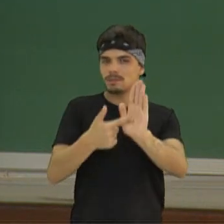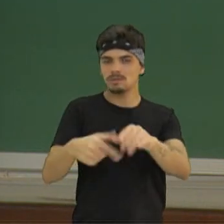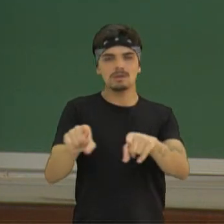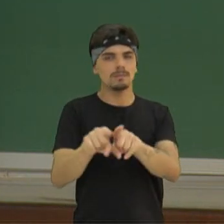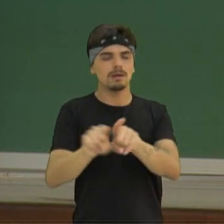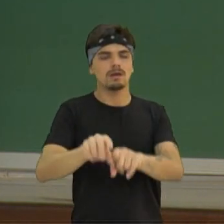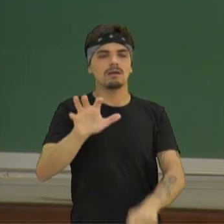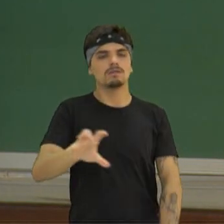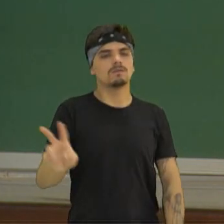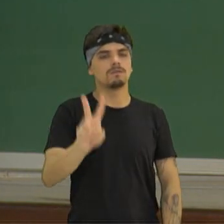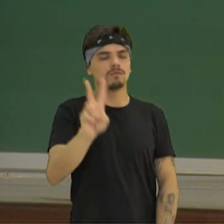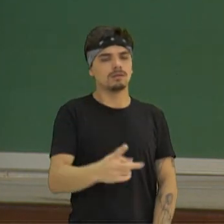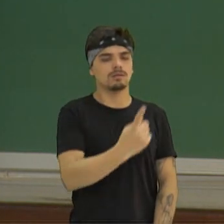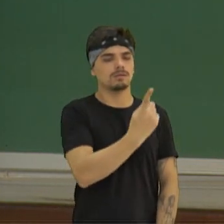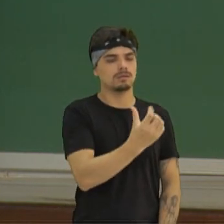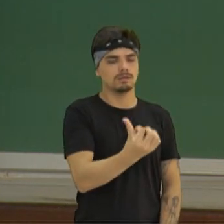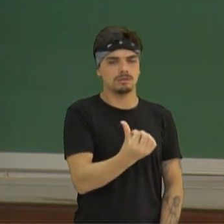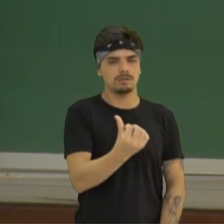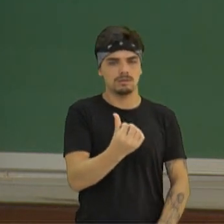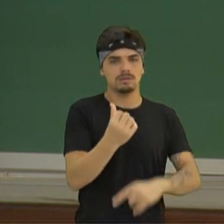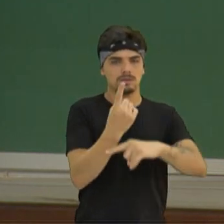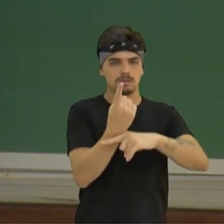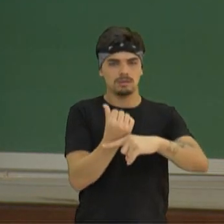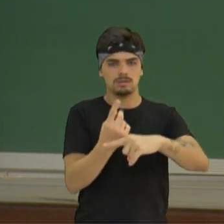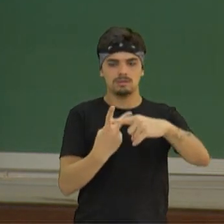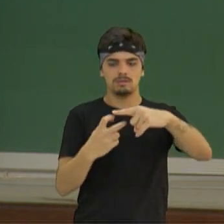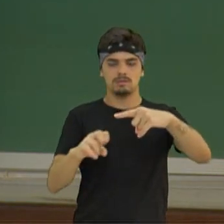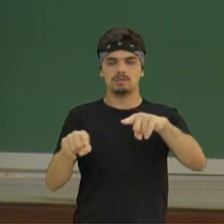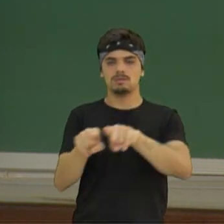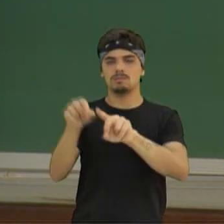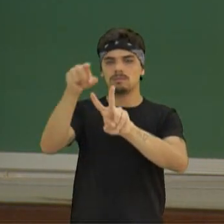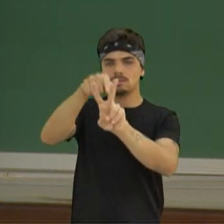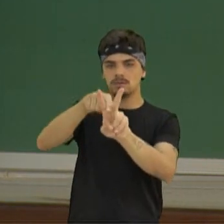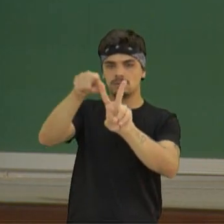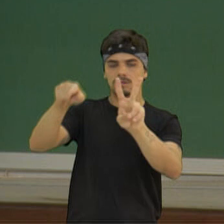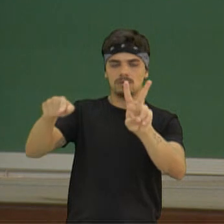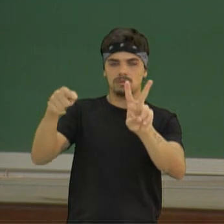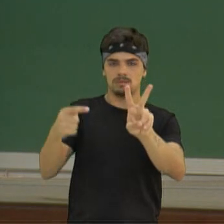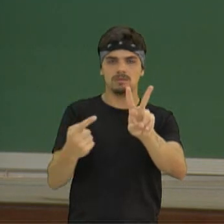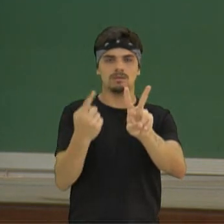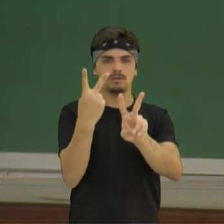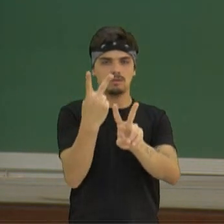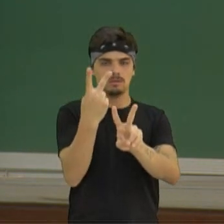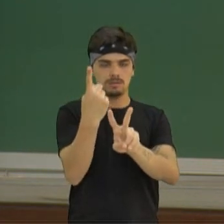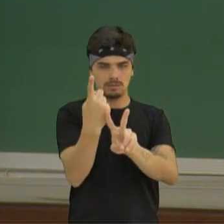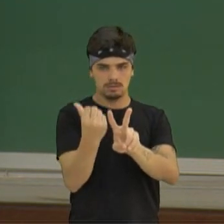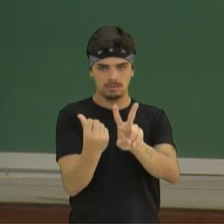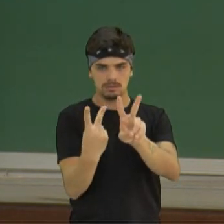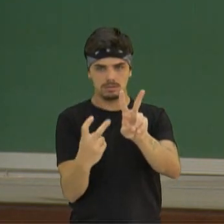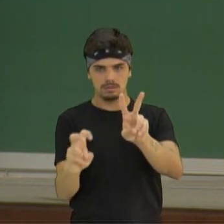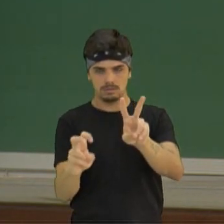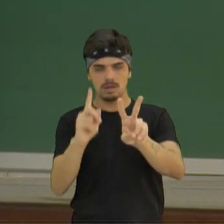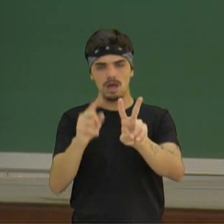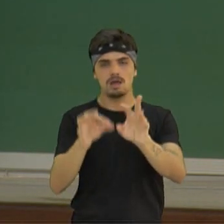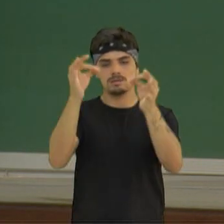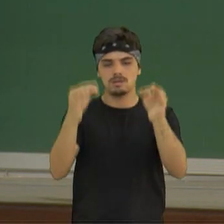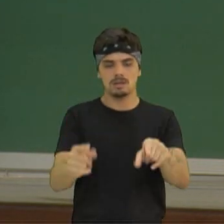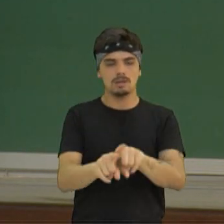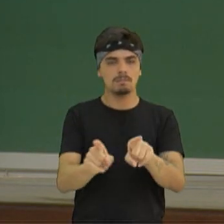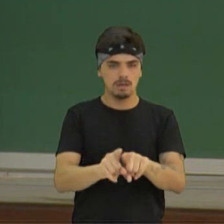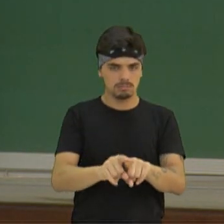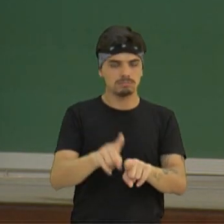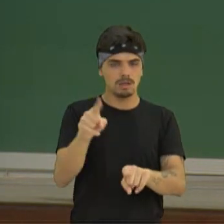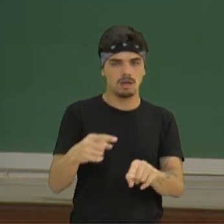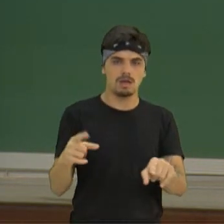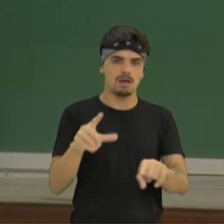gente? 16/25, raiz quadrada de 16/25 é uma raiz exata, né? Mesmo sendo ali com